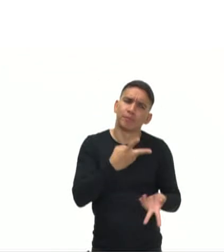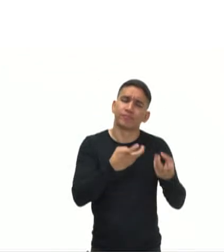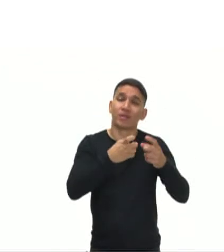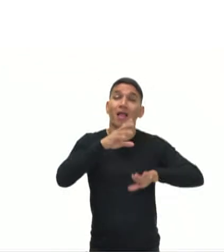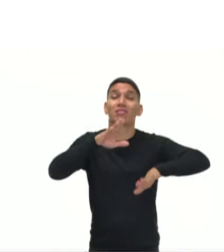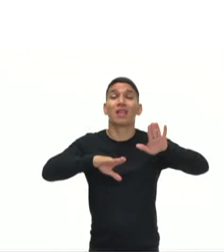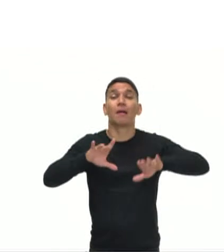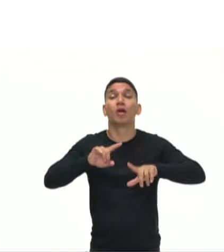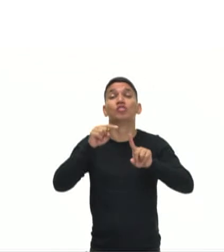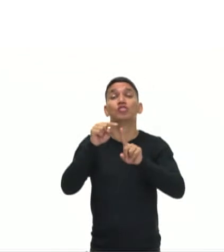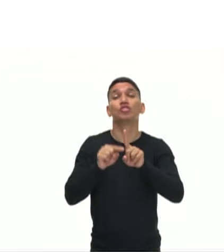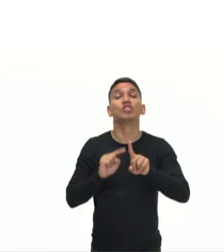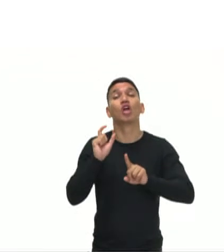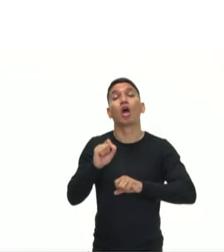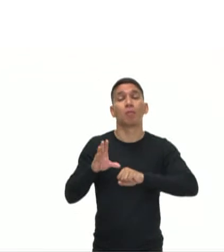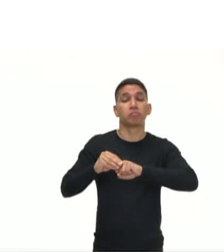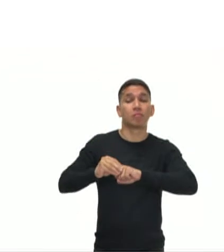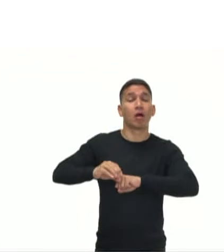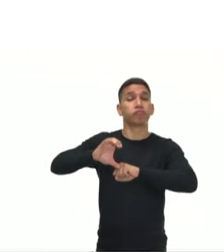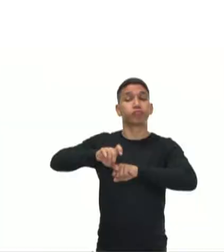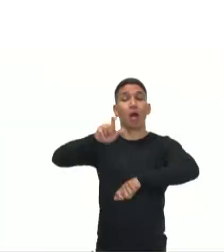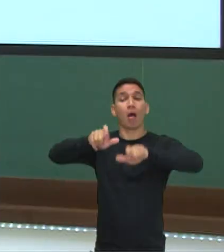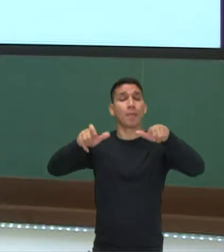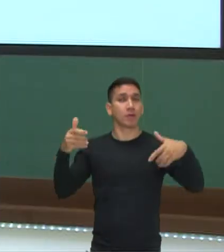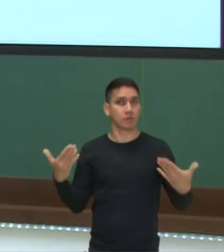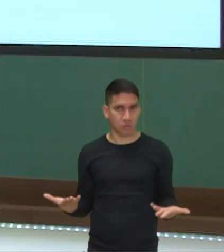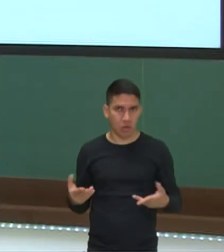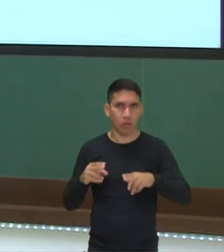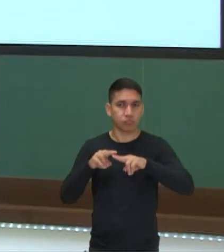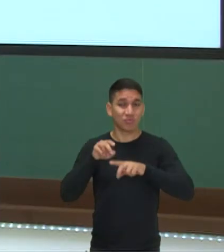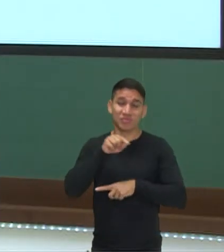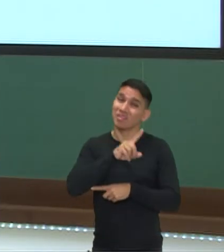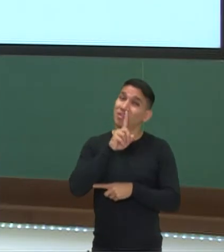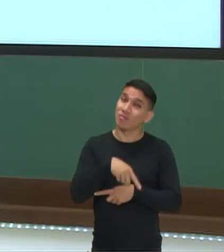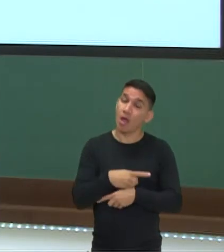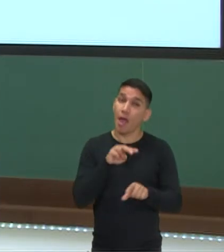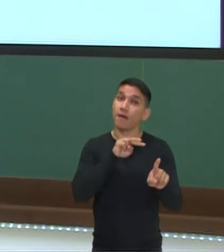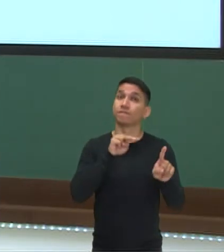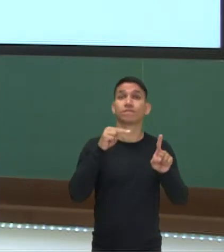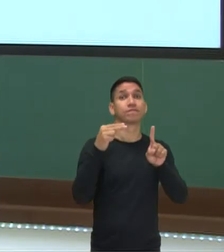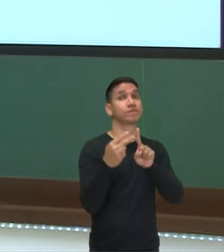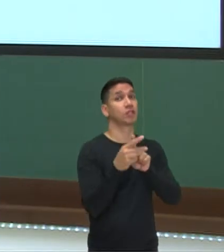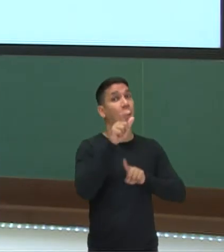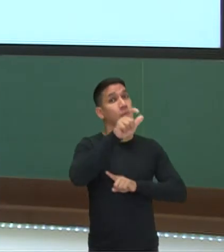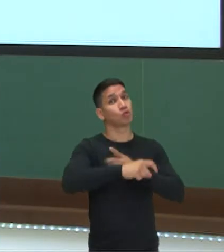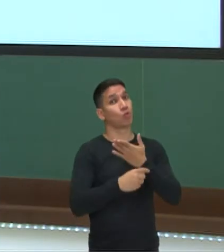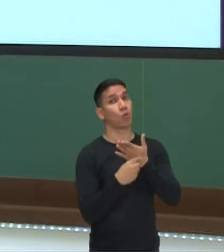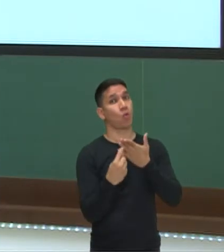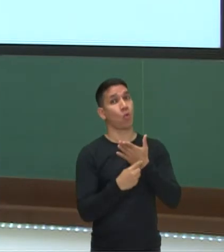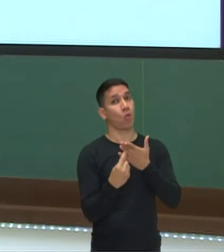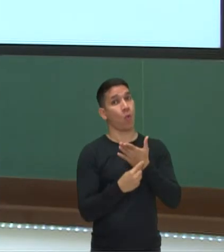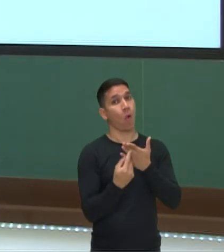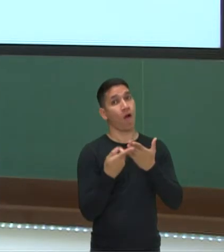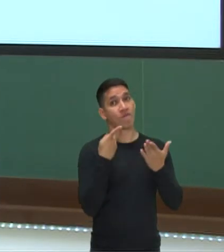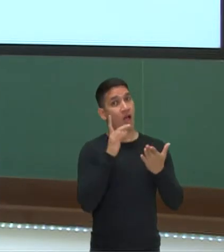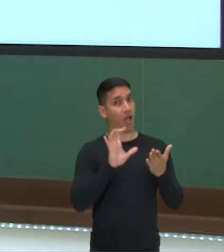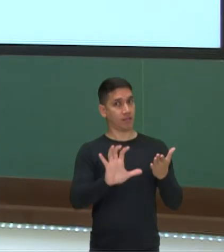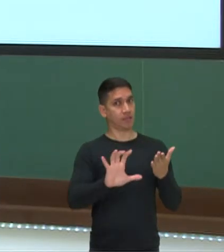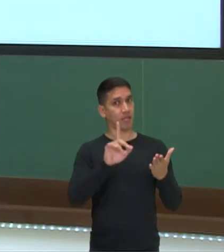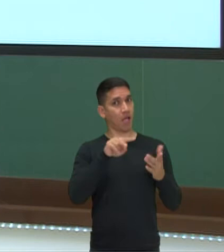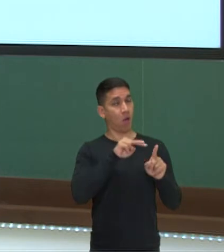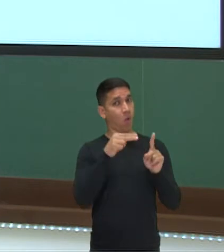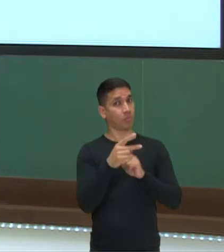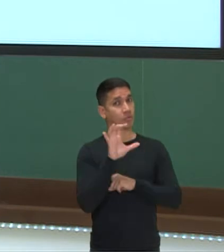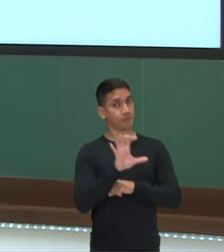de empoderamento do indivíduo. Então, isso aqui é uma visão do articulista, do autor, ou seja, uma